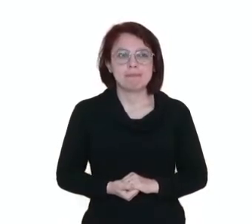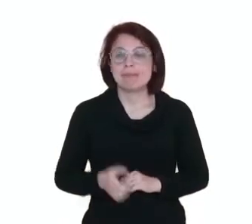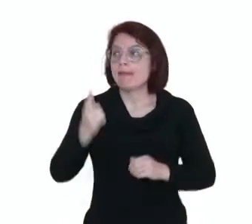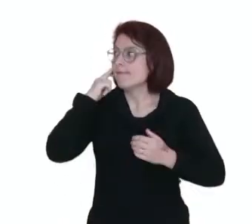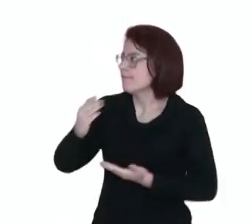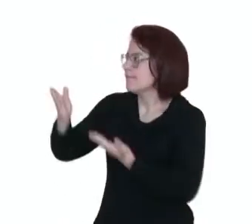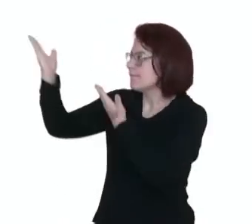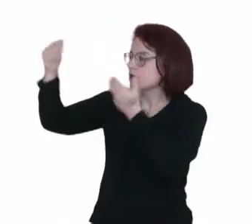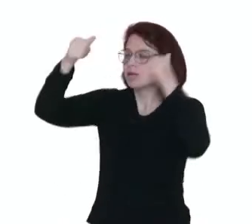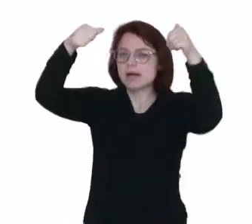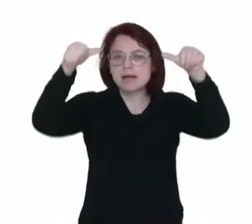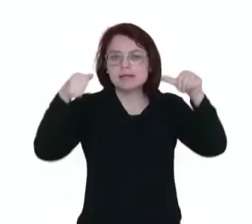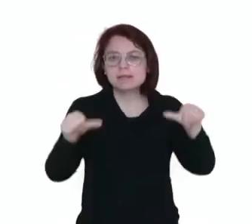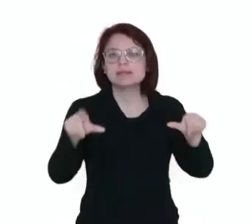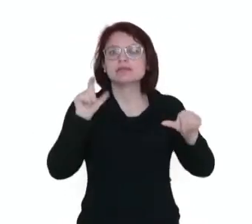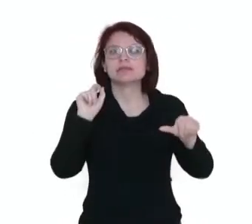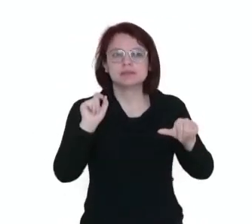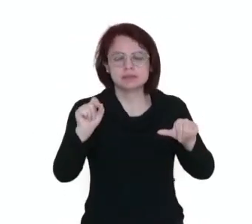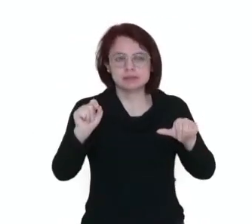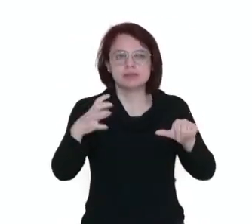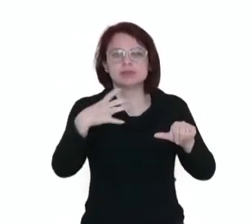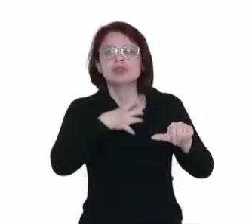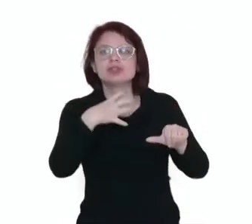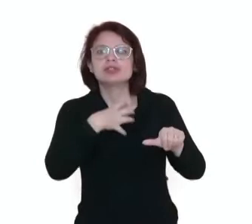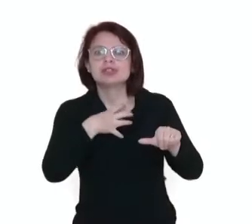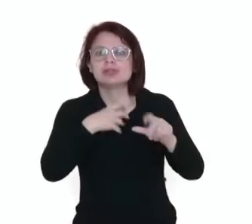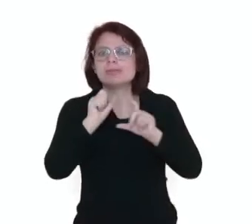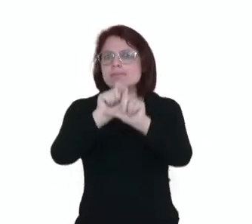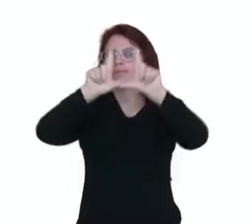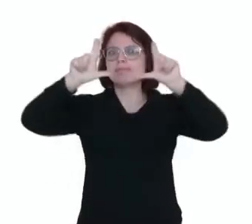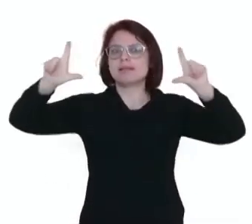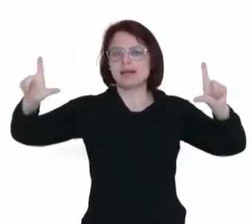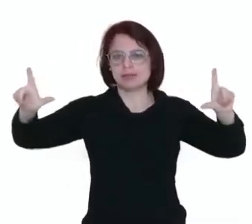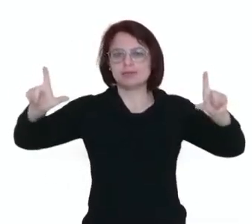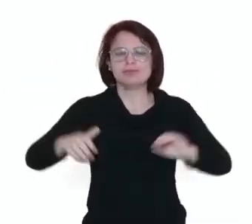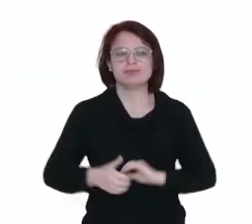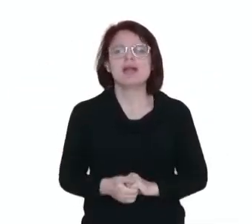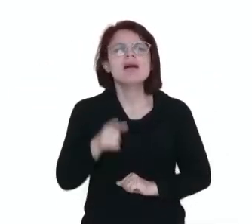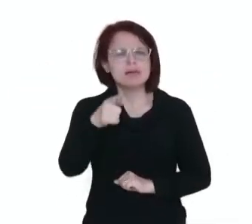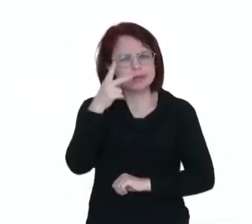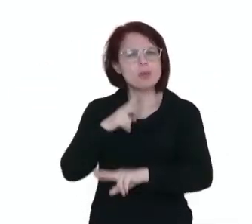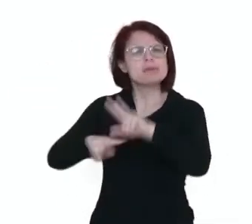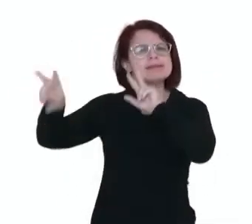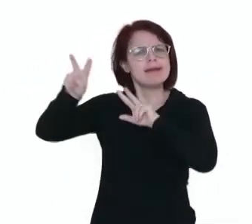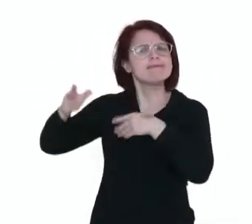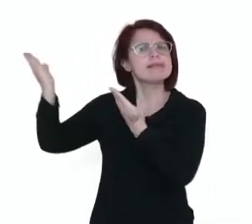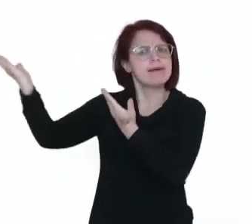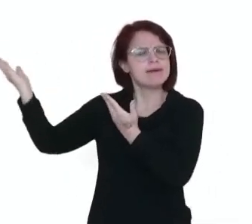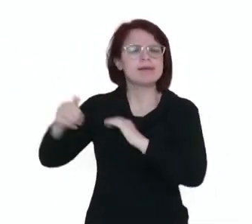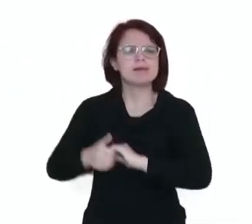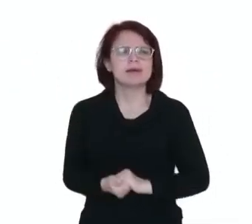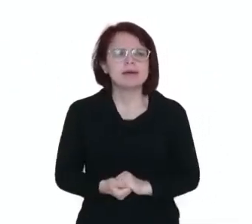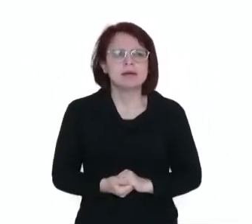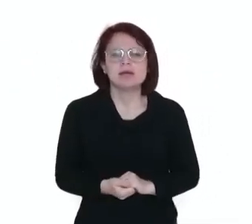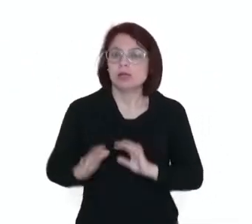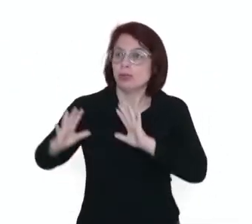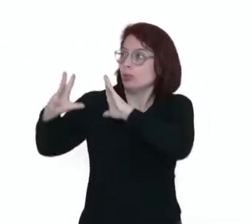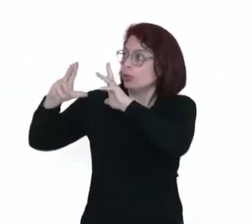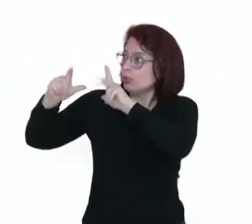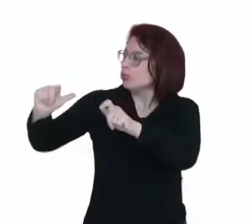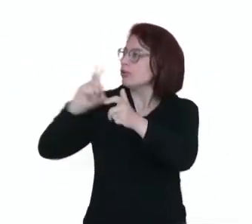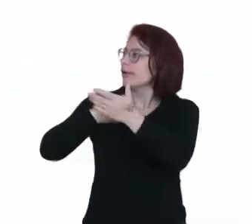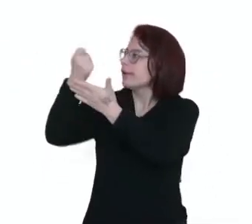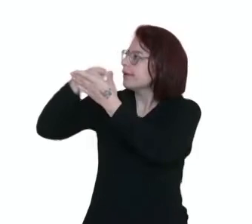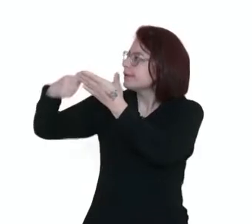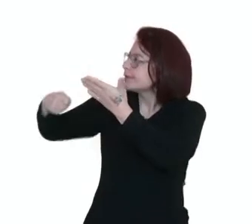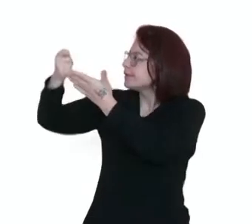o cartaz, né, de modo ampliado. Então, observem lá, né? Então, tudo ali que está escrito